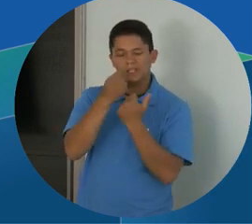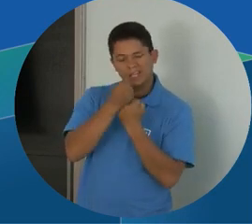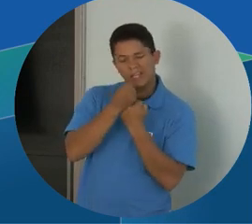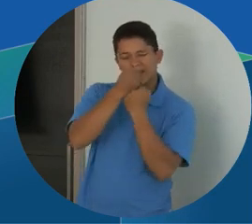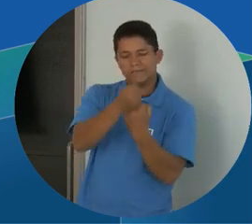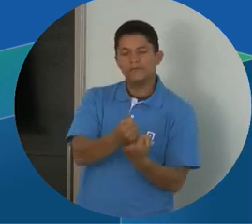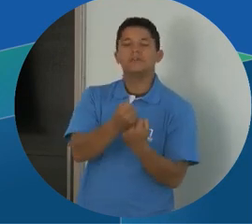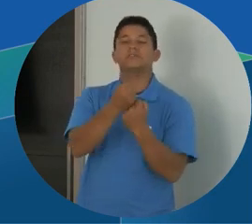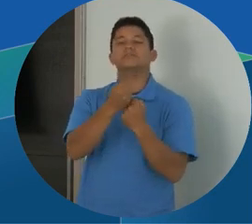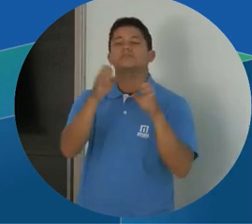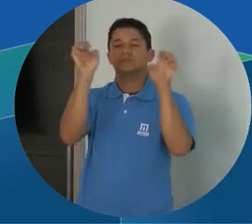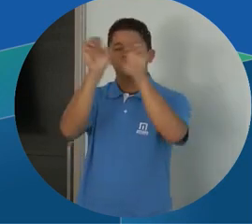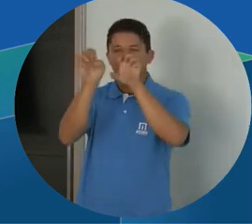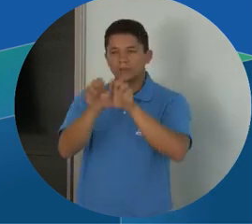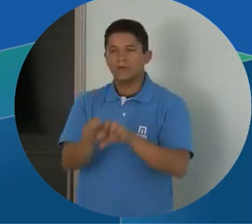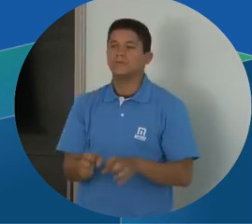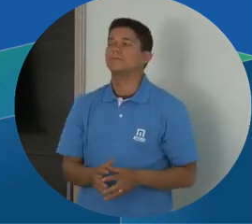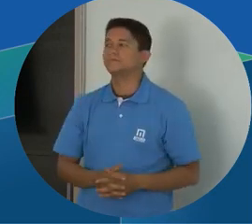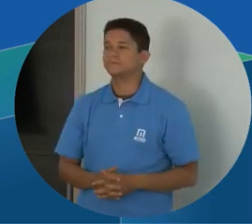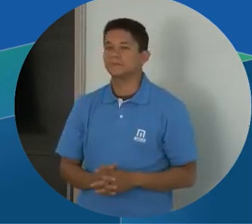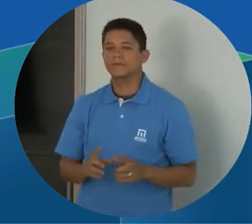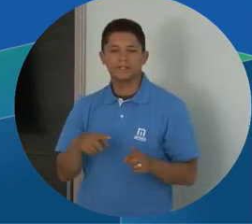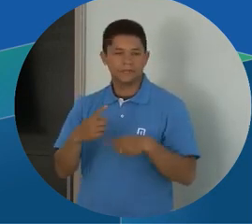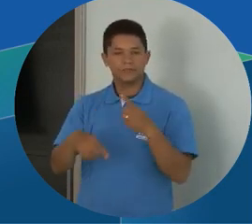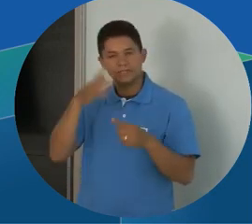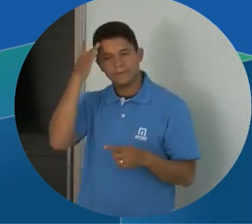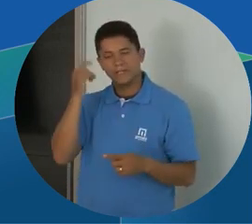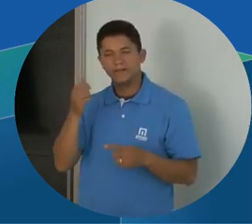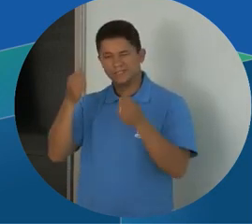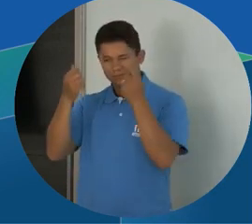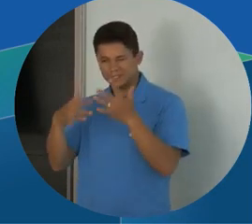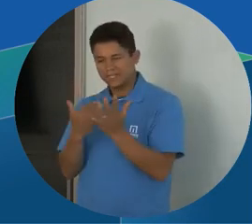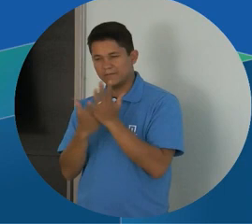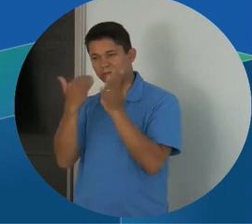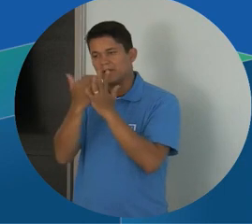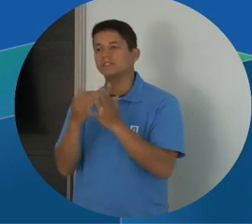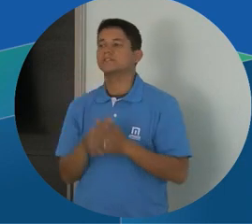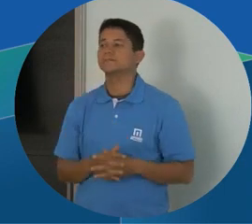recuperação, que aí é uma outra, amanhã o Leandro vai falar um pouquinho para vocês, que é um